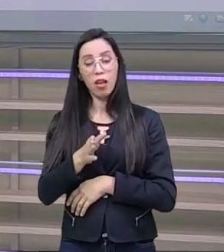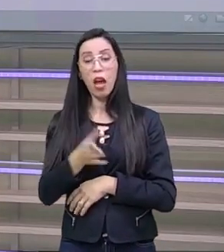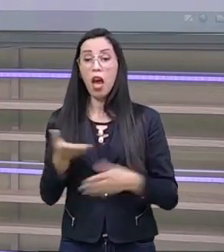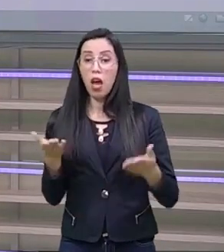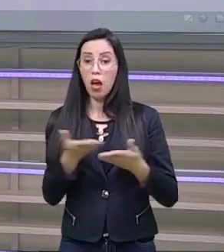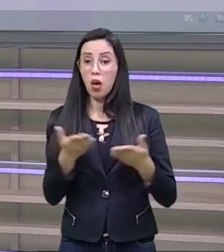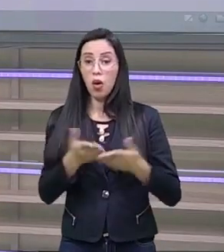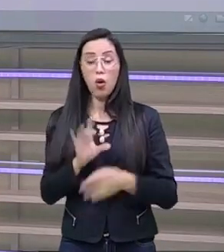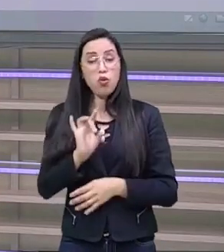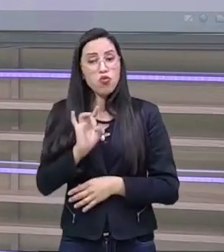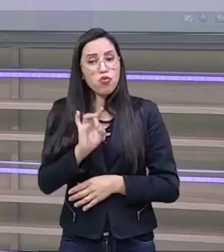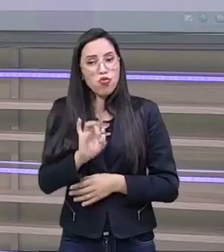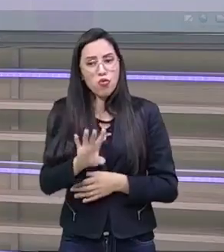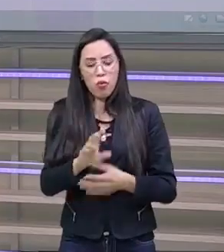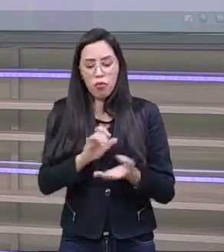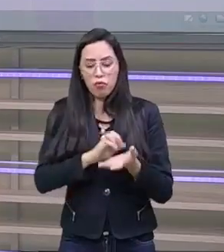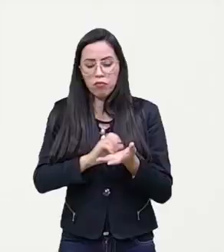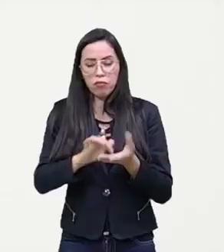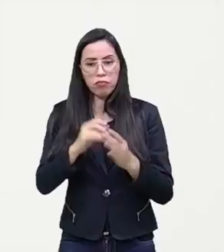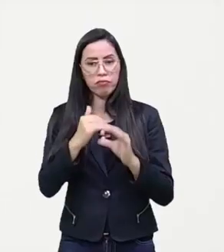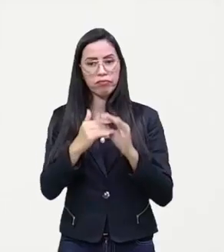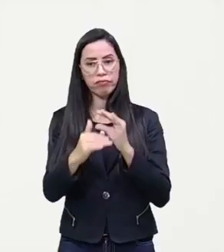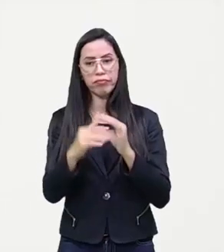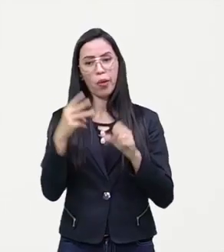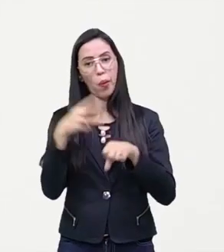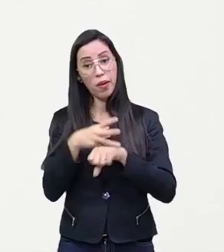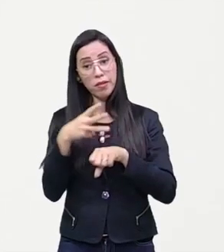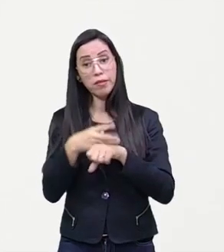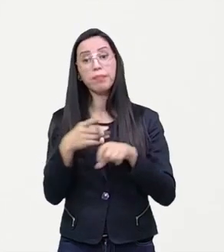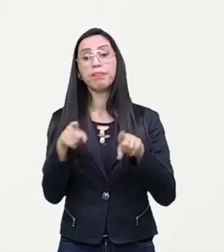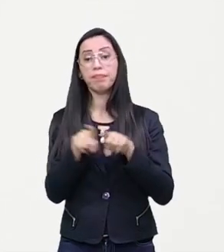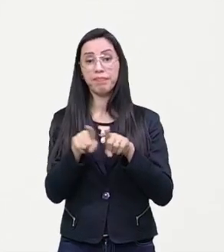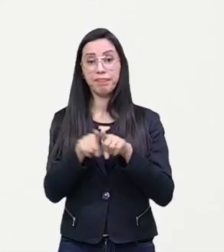usa isso, e-mail e WhatsApp. Vamos para o próximo.